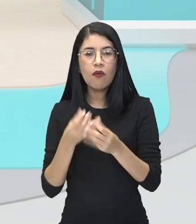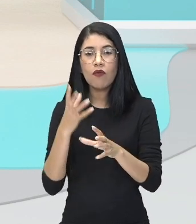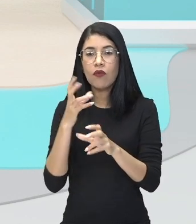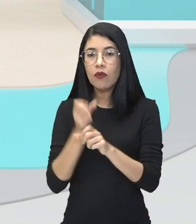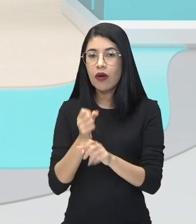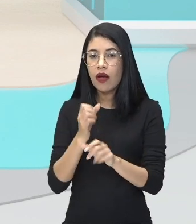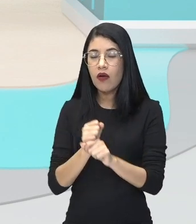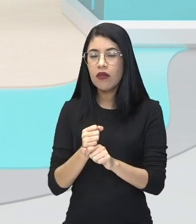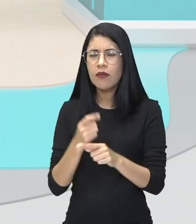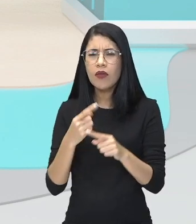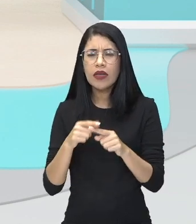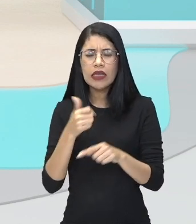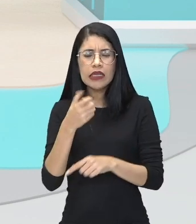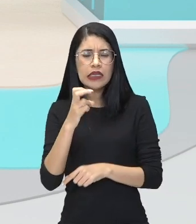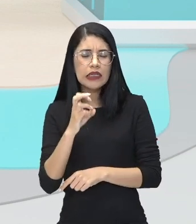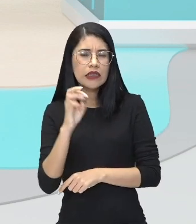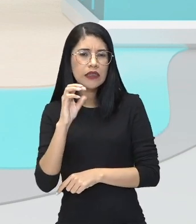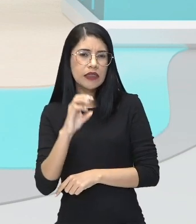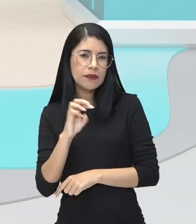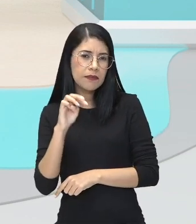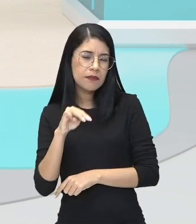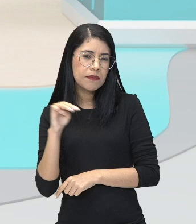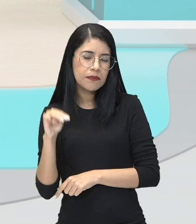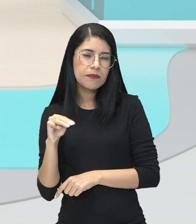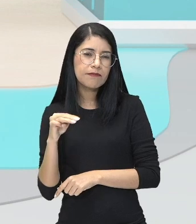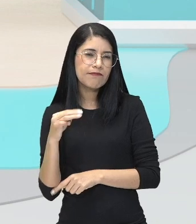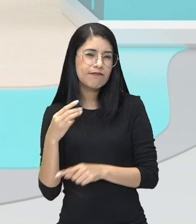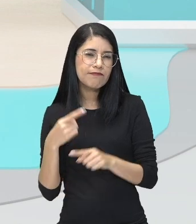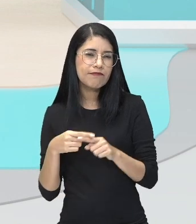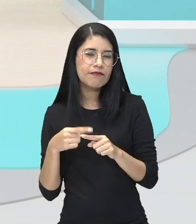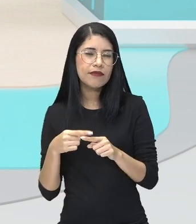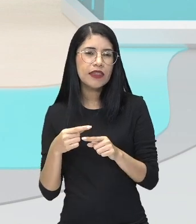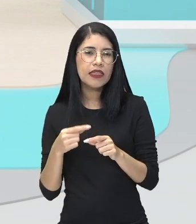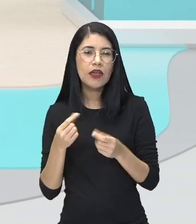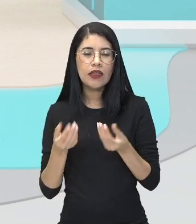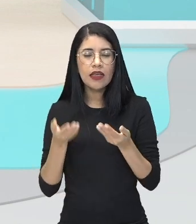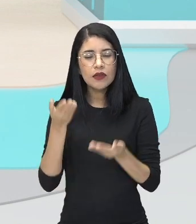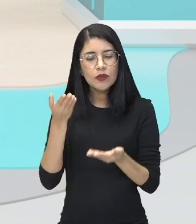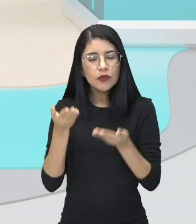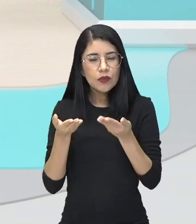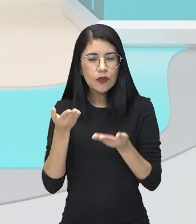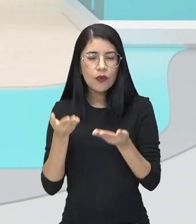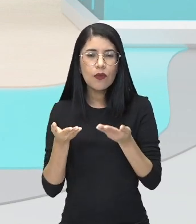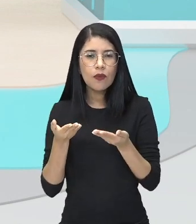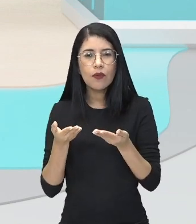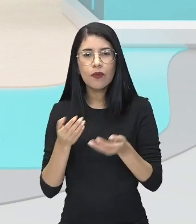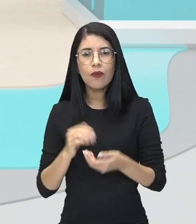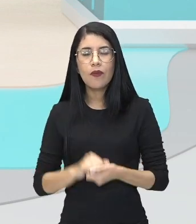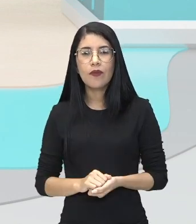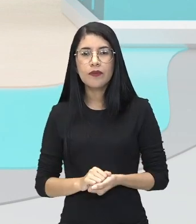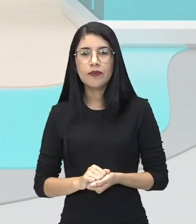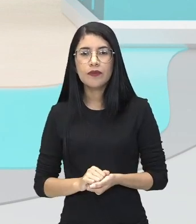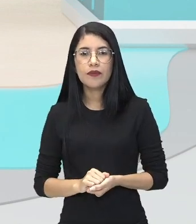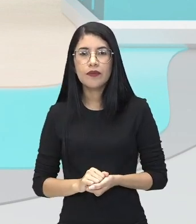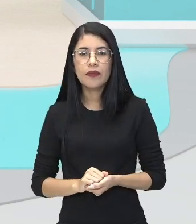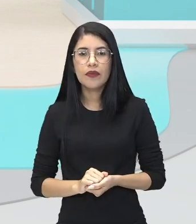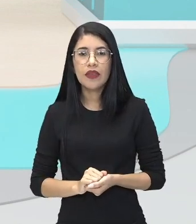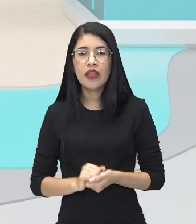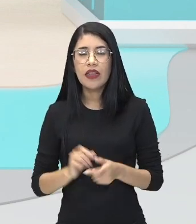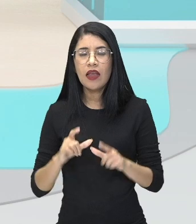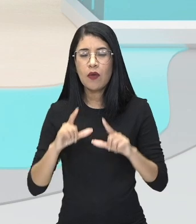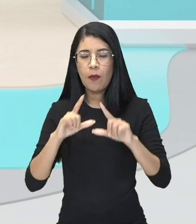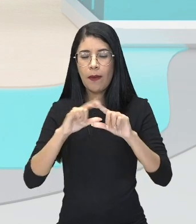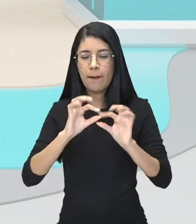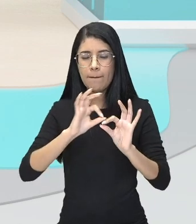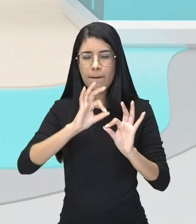só 15 milímetros que tem de nivelamento. Uma coisa que é imensa,